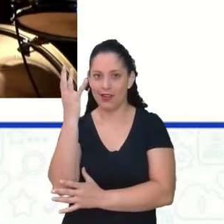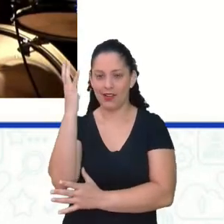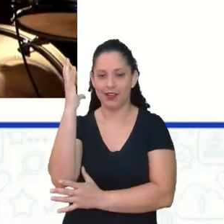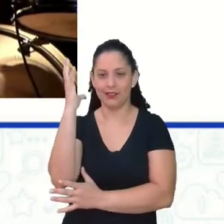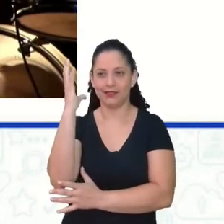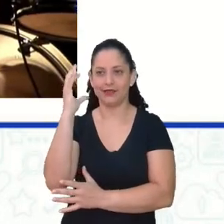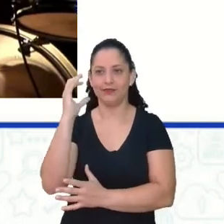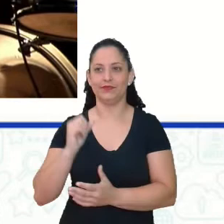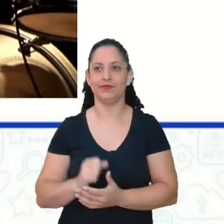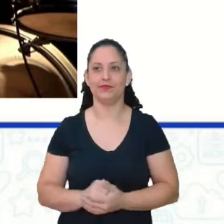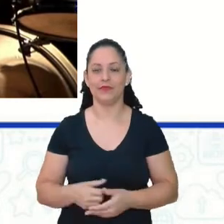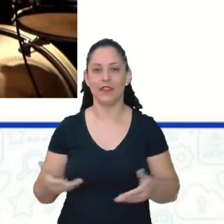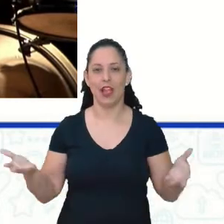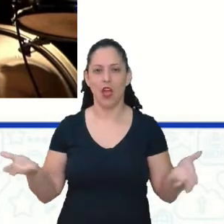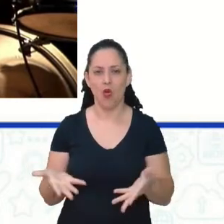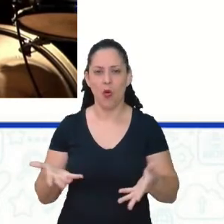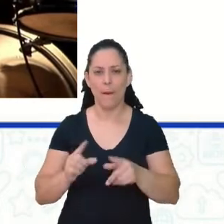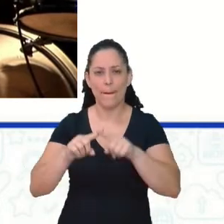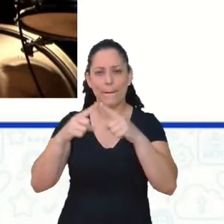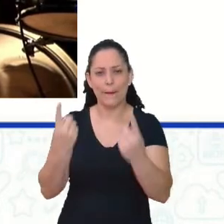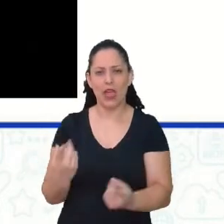As suas pétalas não se percebem.